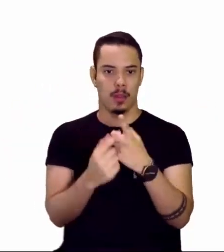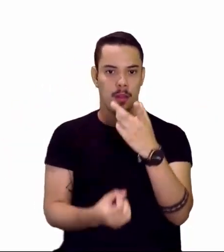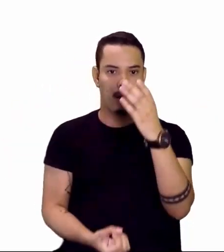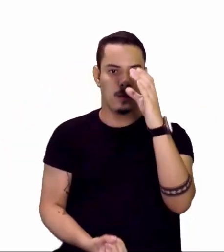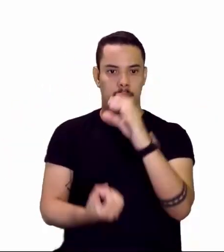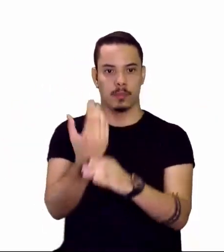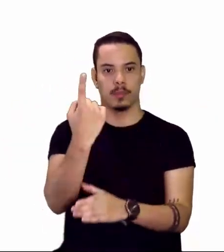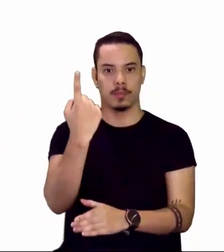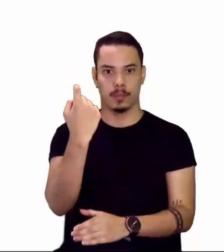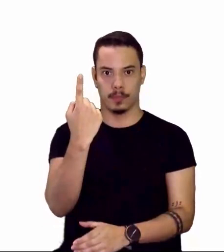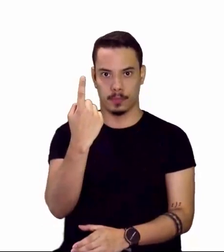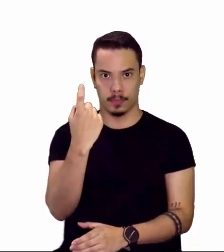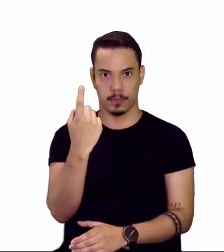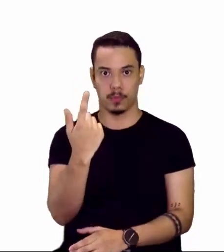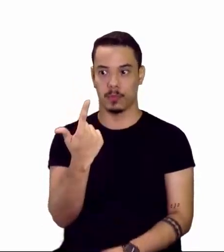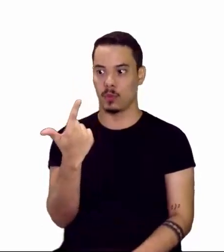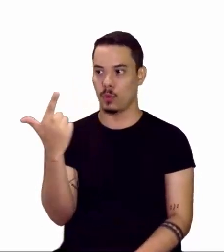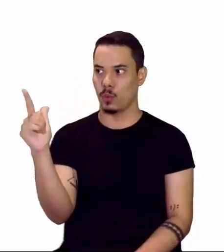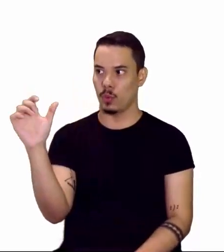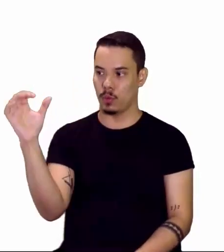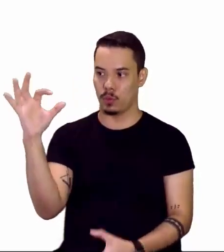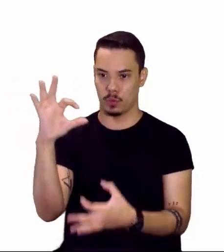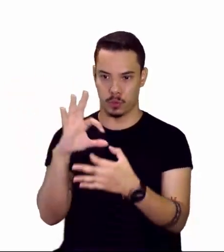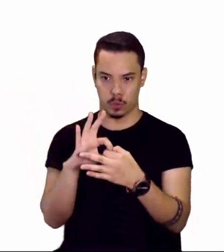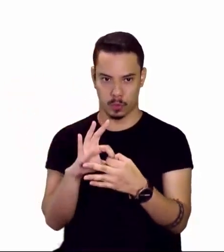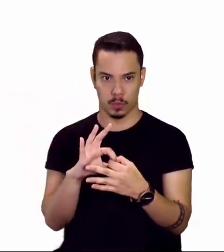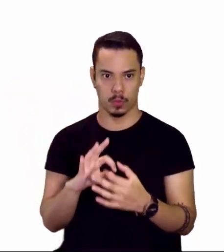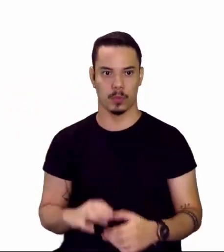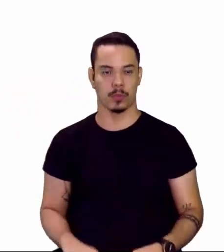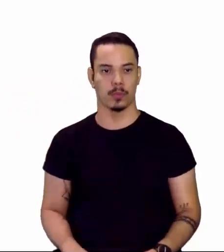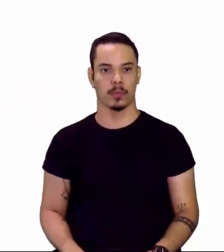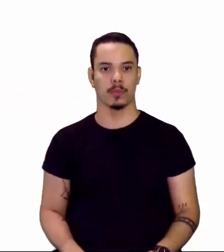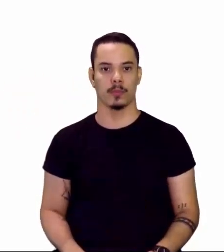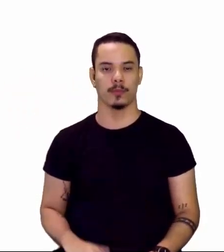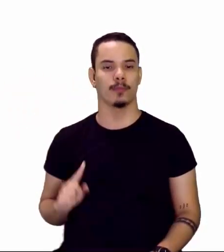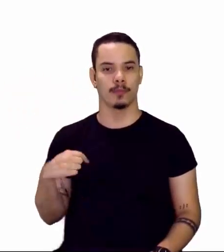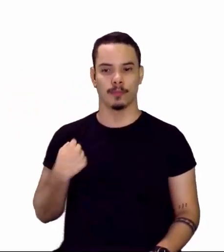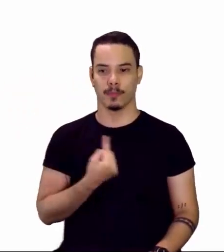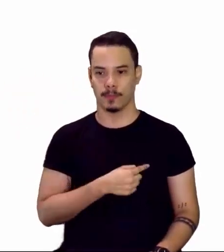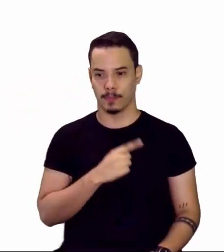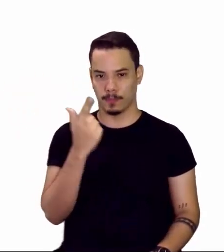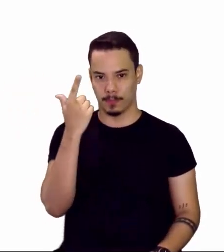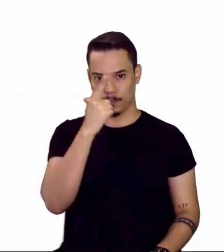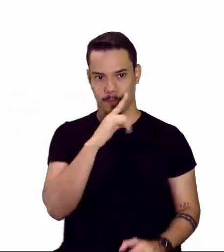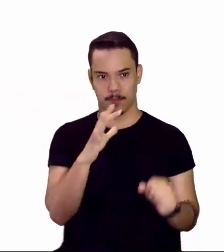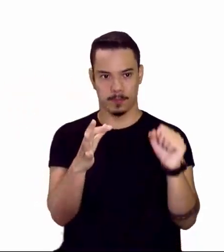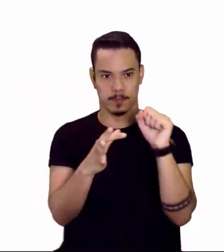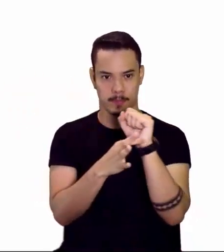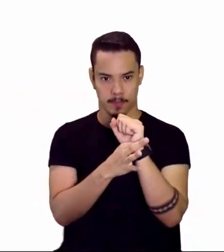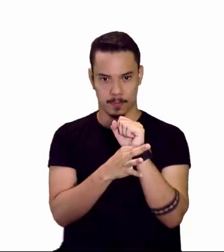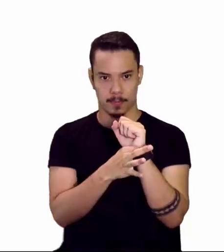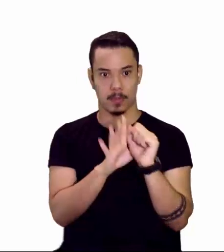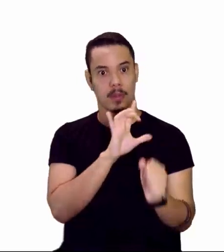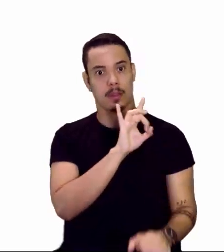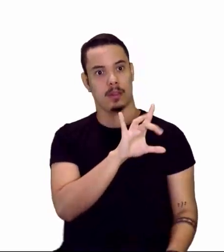uma ligação e outra ligação que dá 2 ligações para garantir o octeto de cada um. E se for